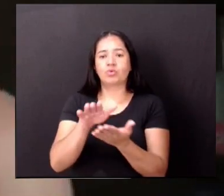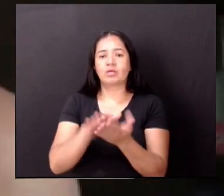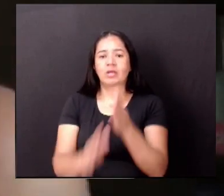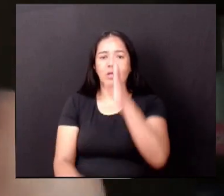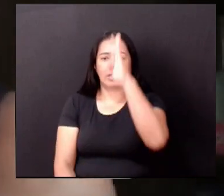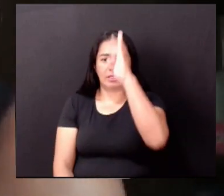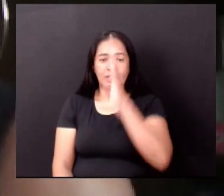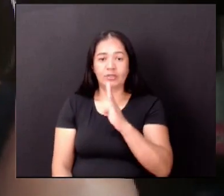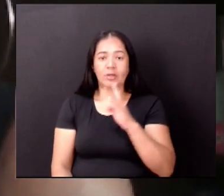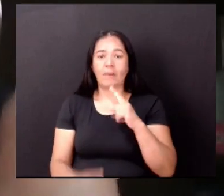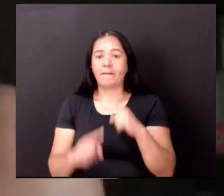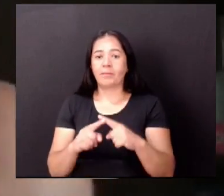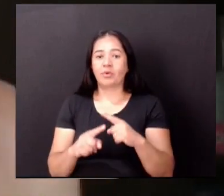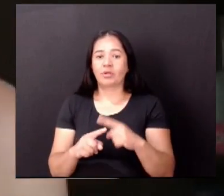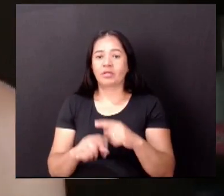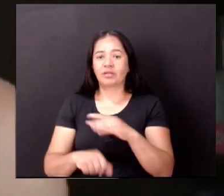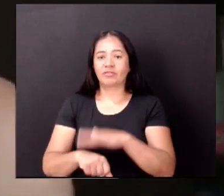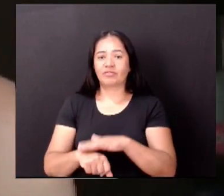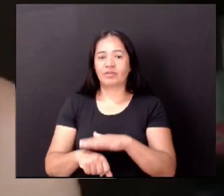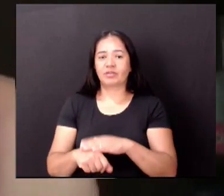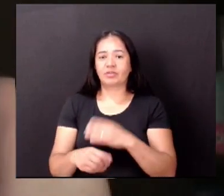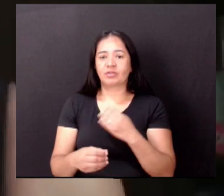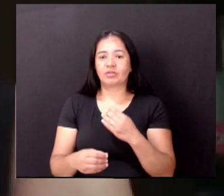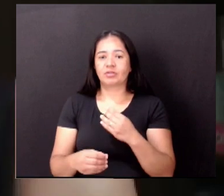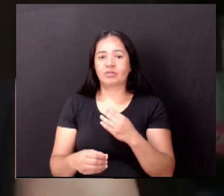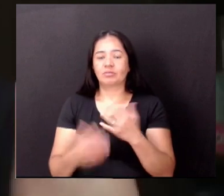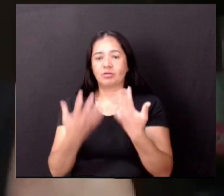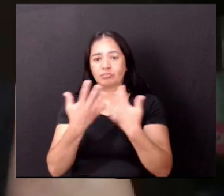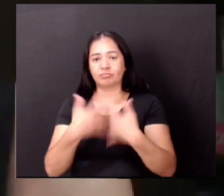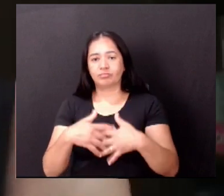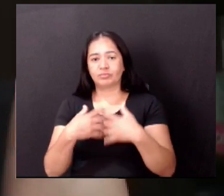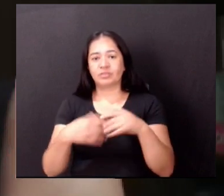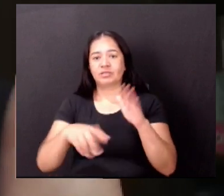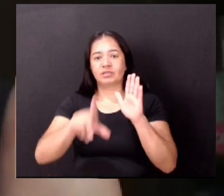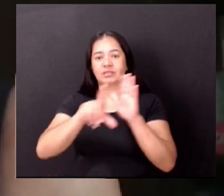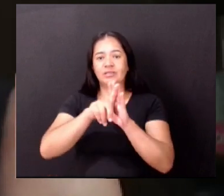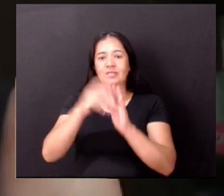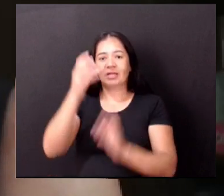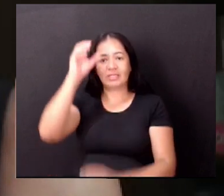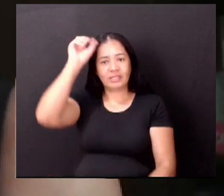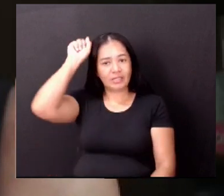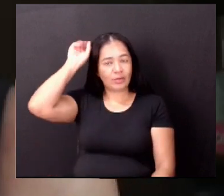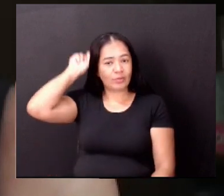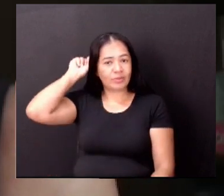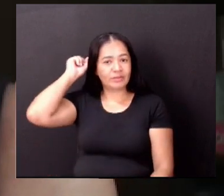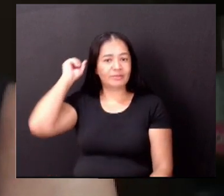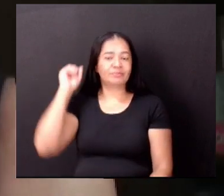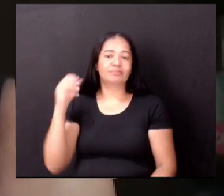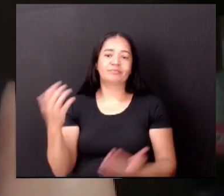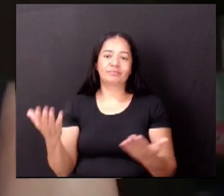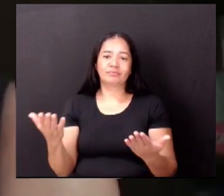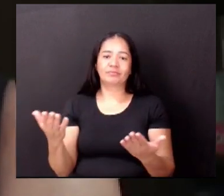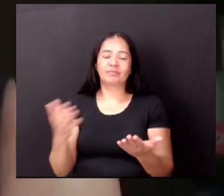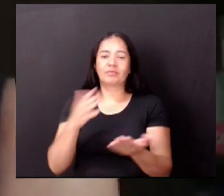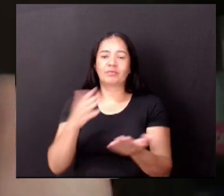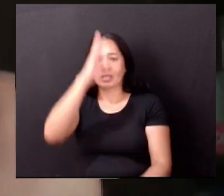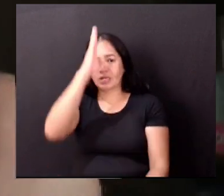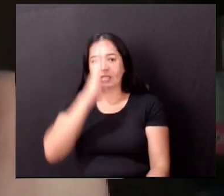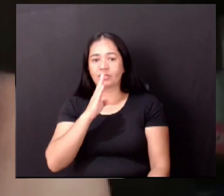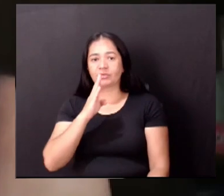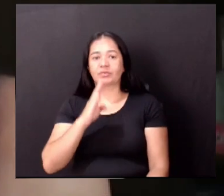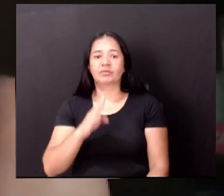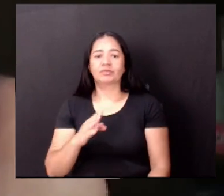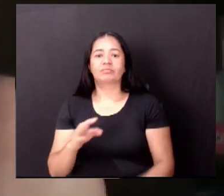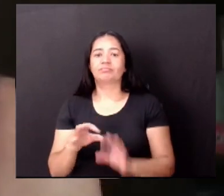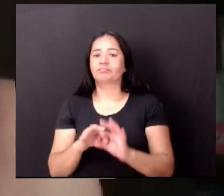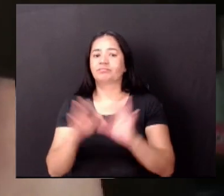tem distribuição gratuita, porque ele foi feito, como eu mencionei, pelos mecanismos da lei de incentivo, a Lei Rouanet. Então,